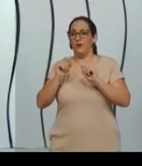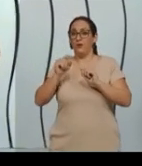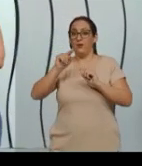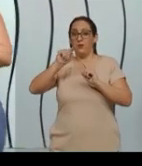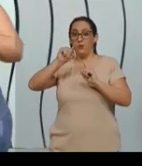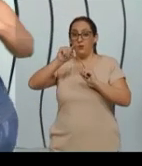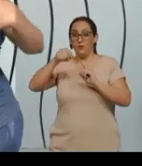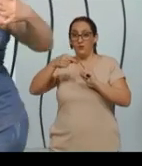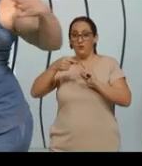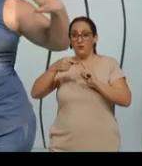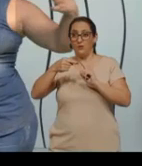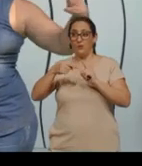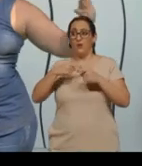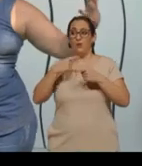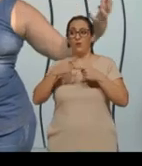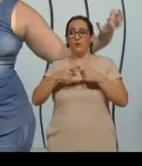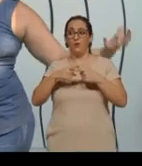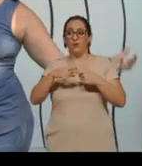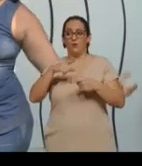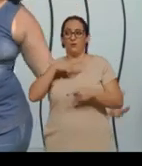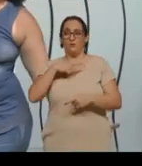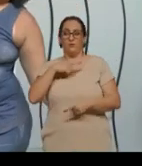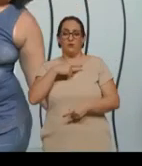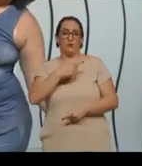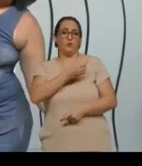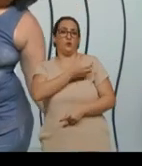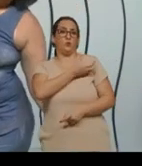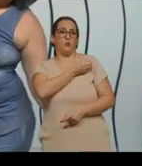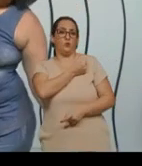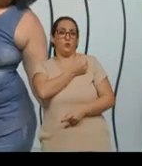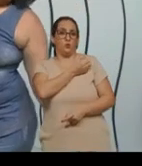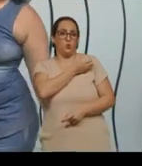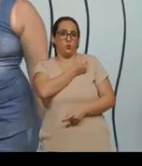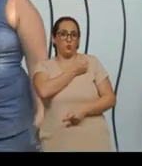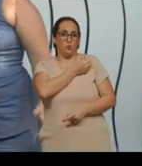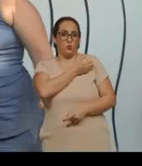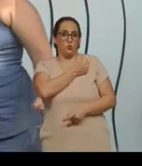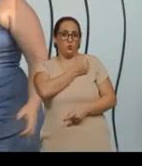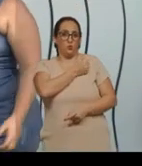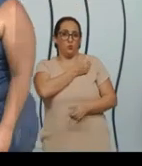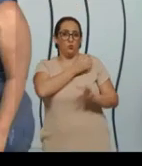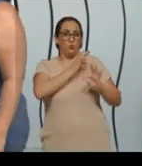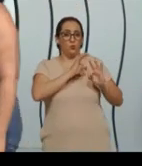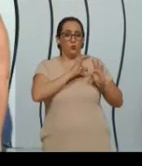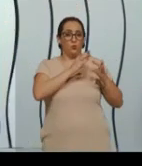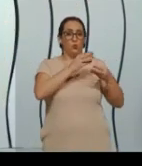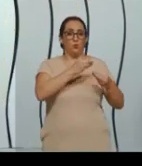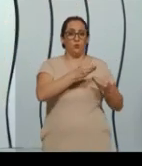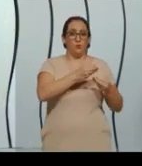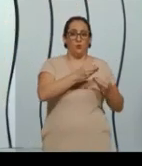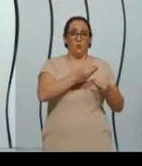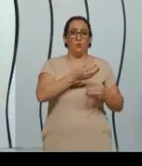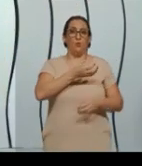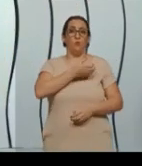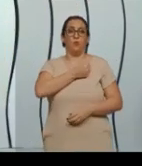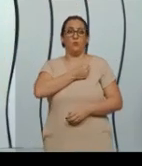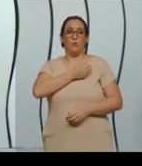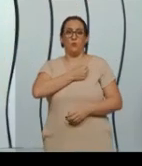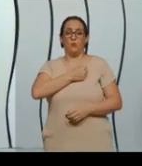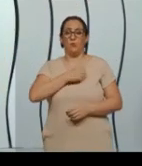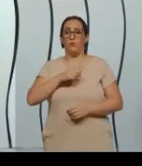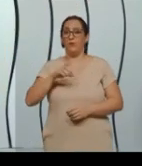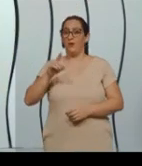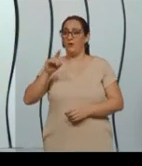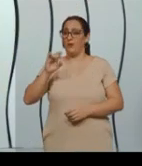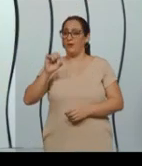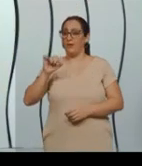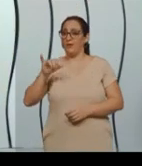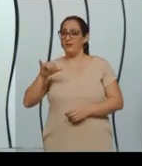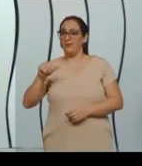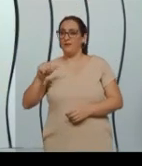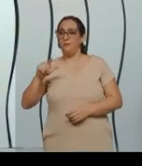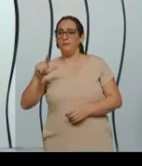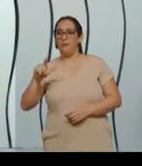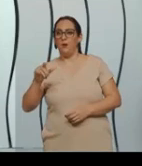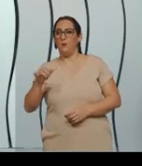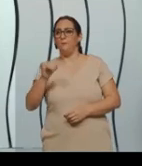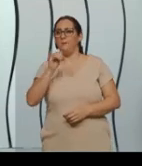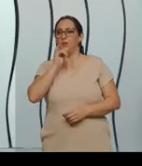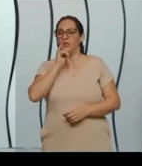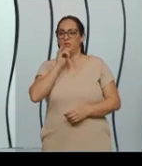os números da parte inteira do número e a parte decimal. Então, eu tenho